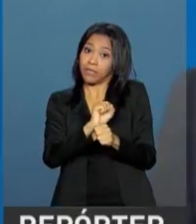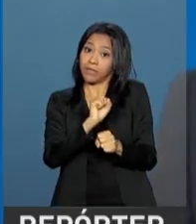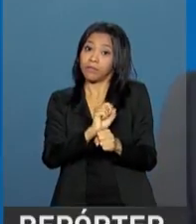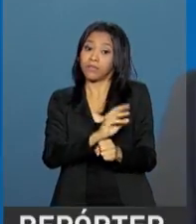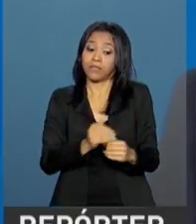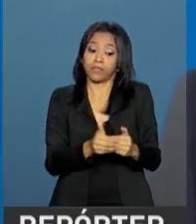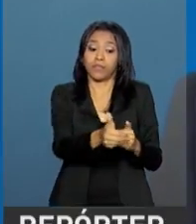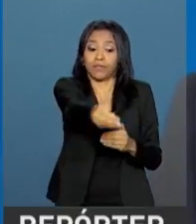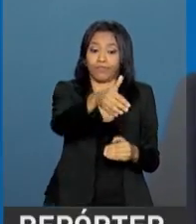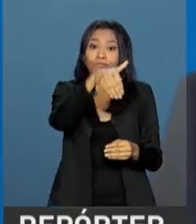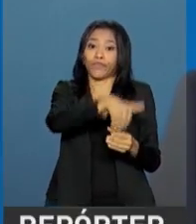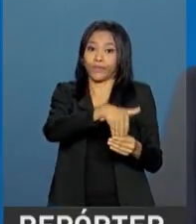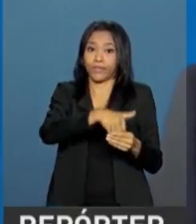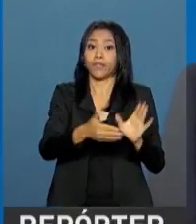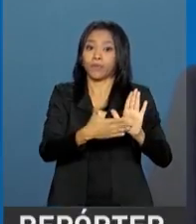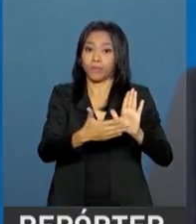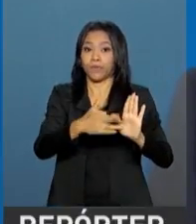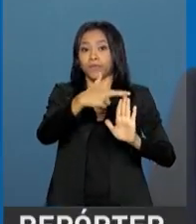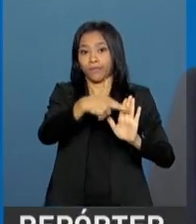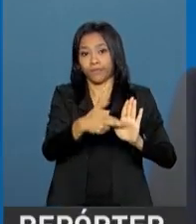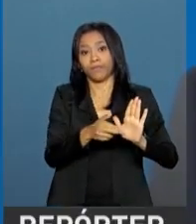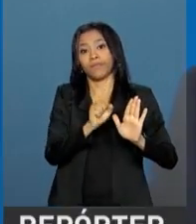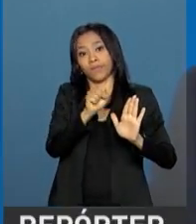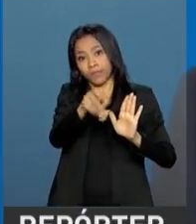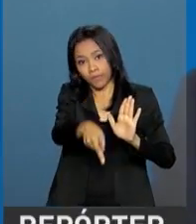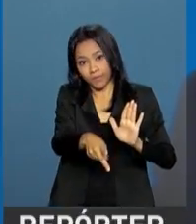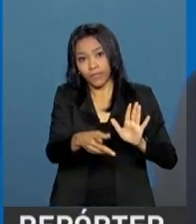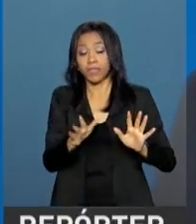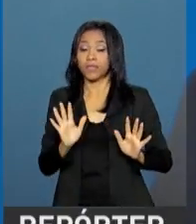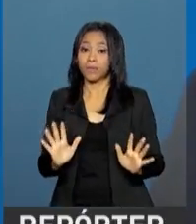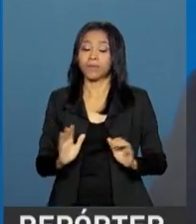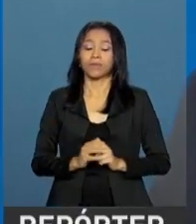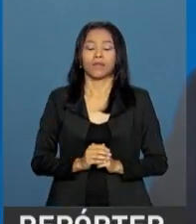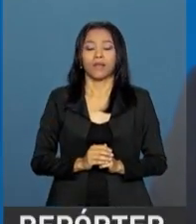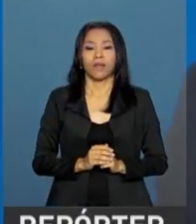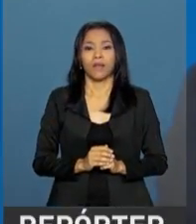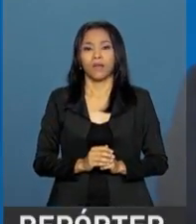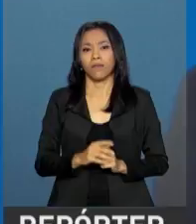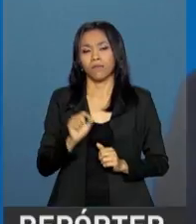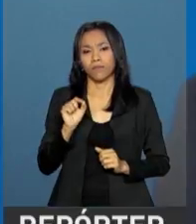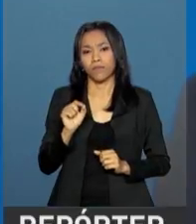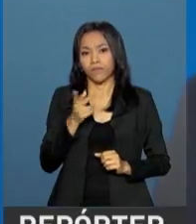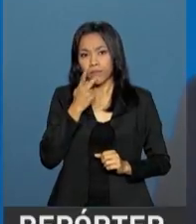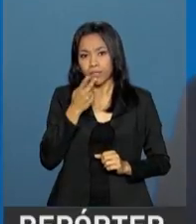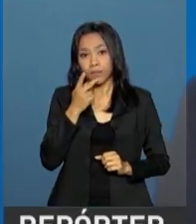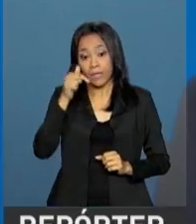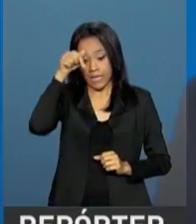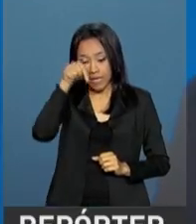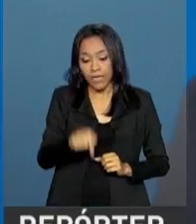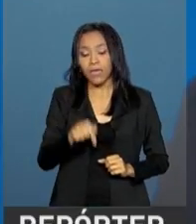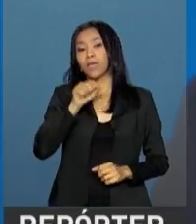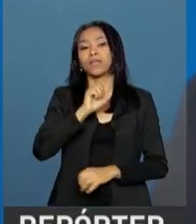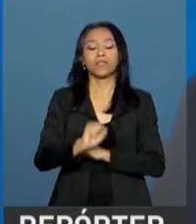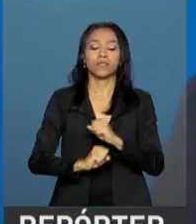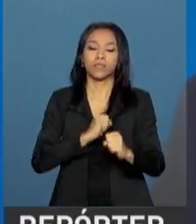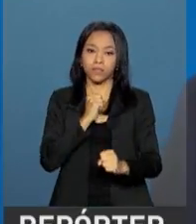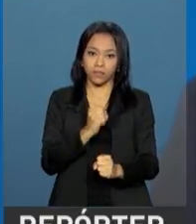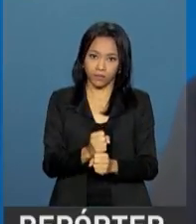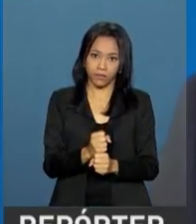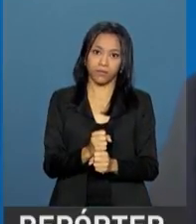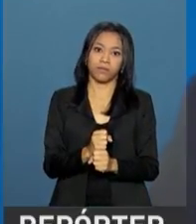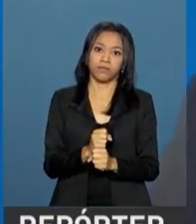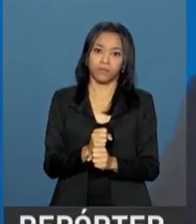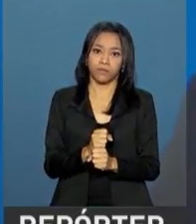nacional agora tem dito isso o efeito este ano especificamente